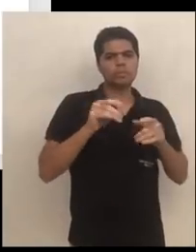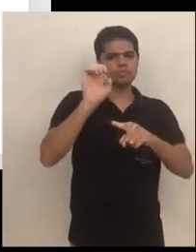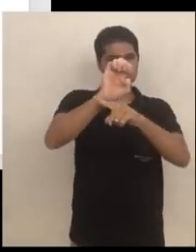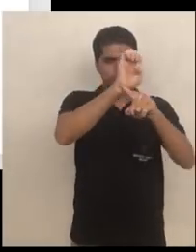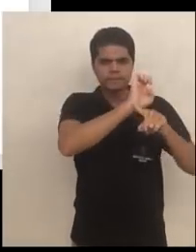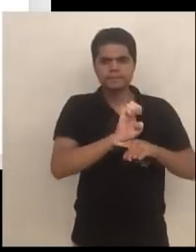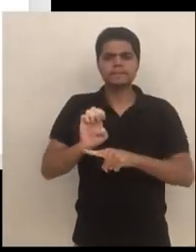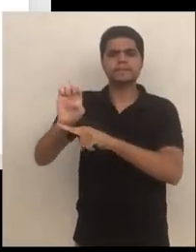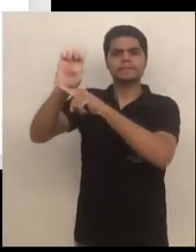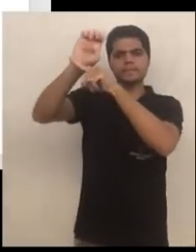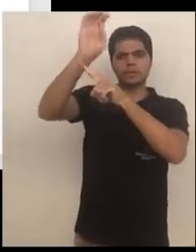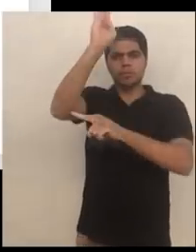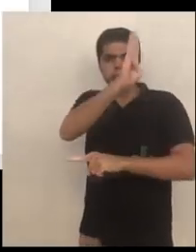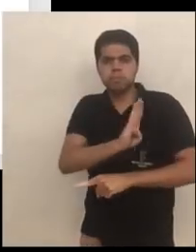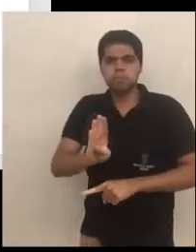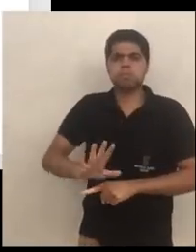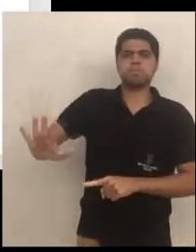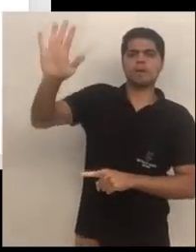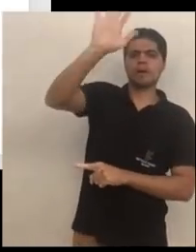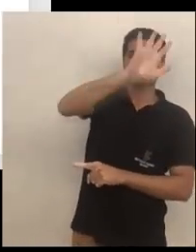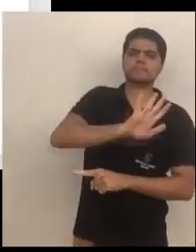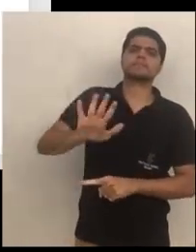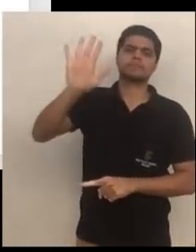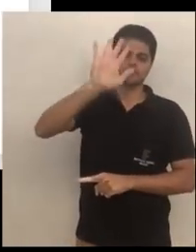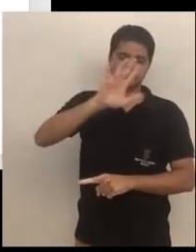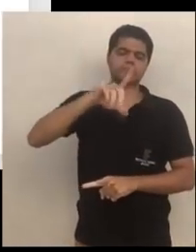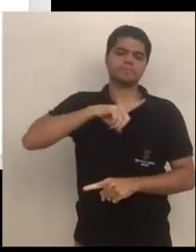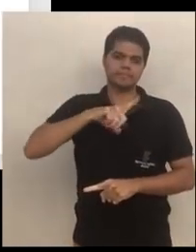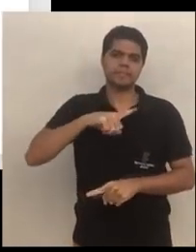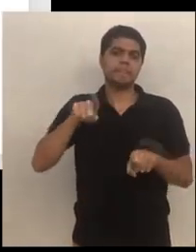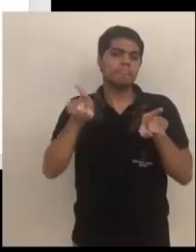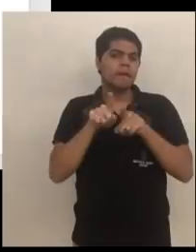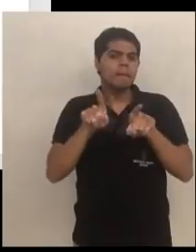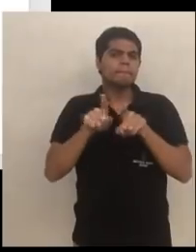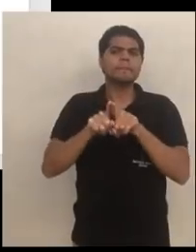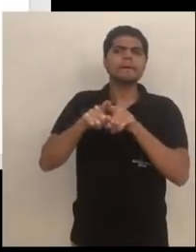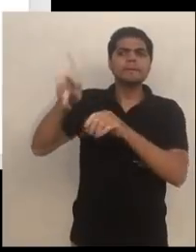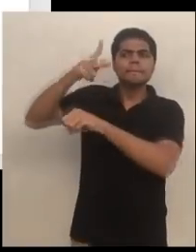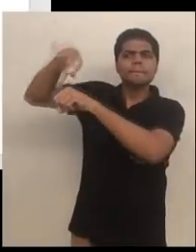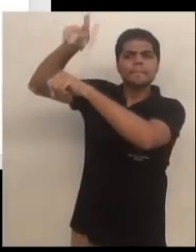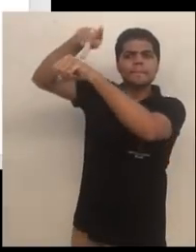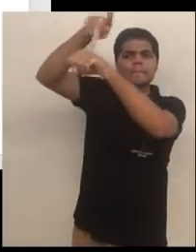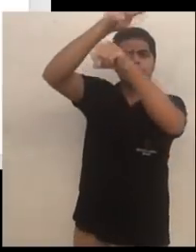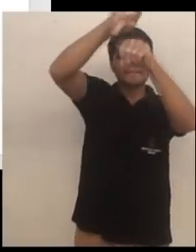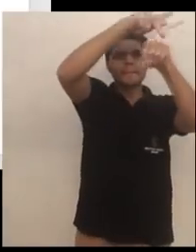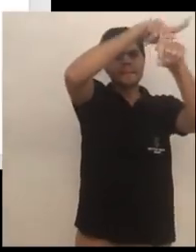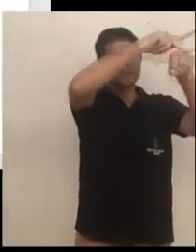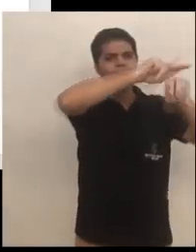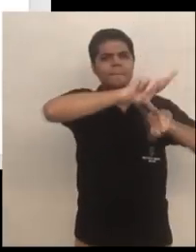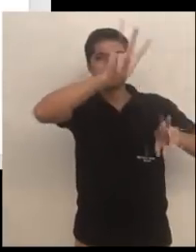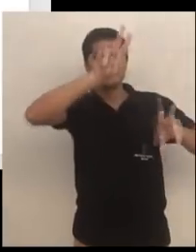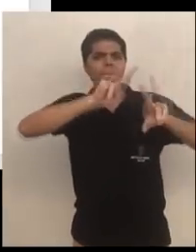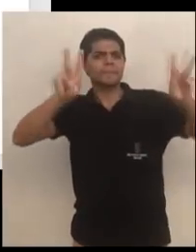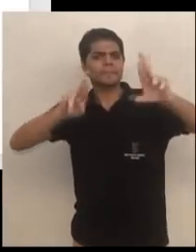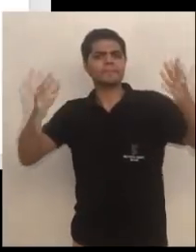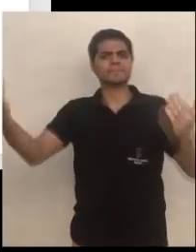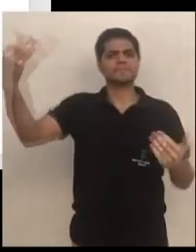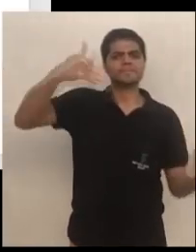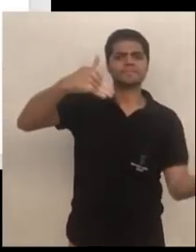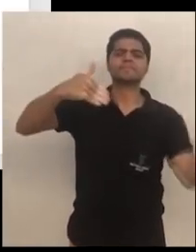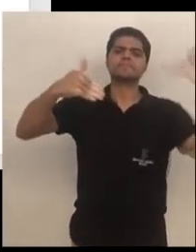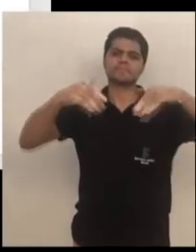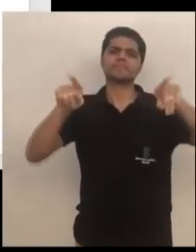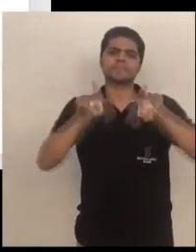aí do Brasil todo e a gente está vendo alguns nomes também fora do país para contribuir com o segmento orgânico no